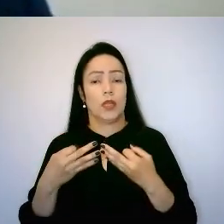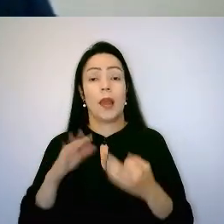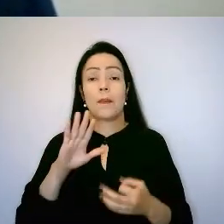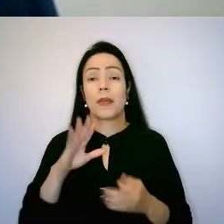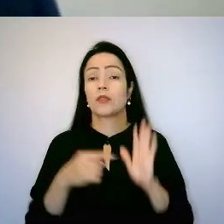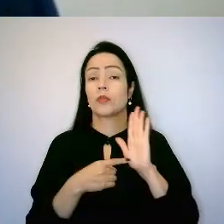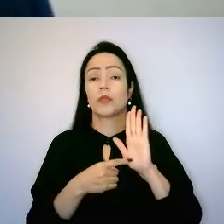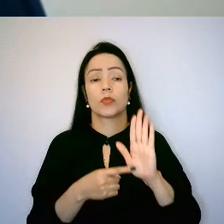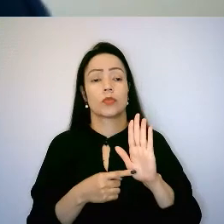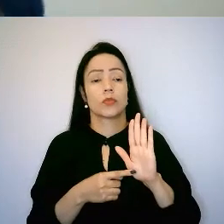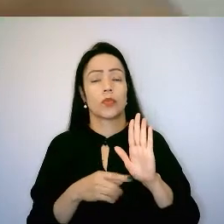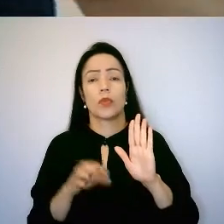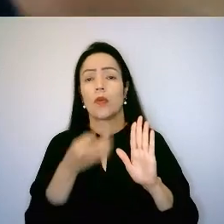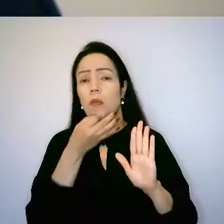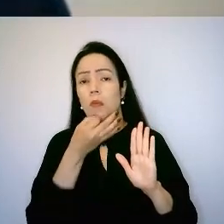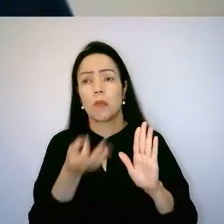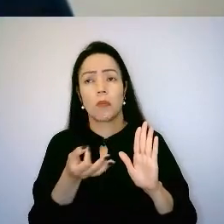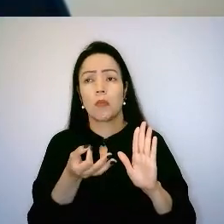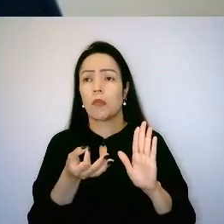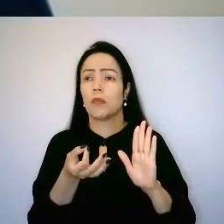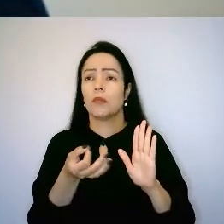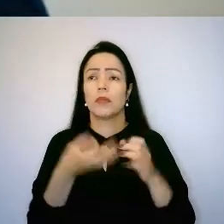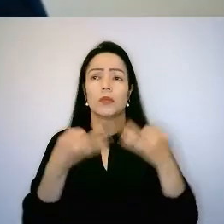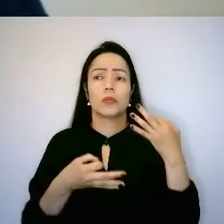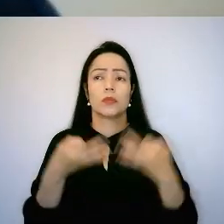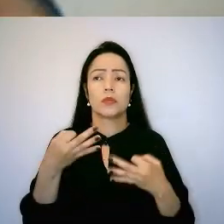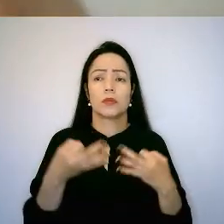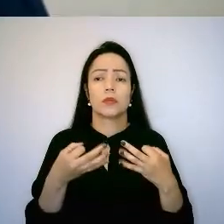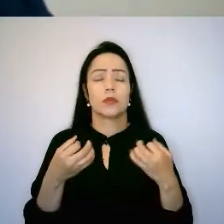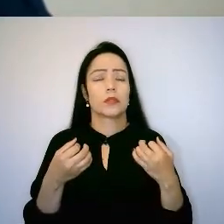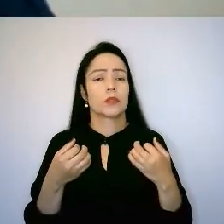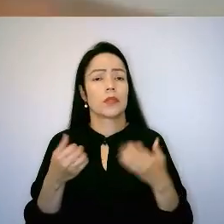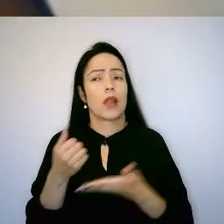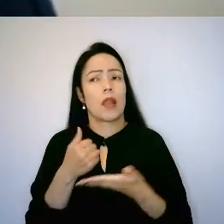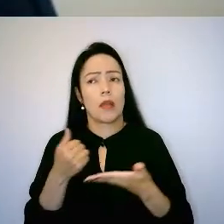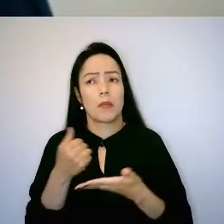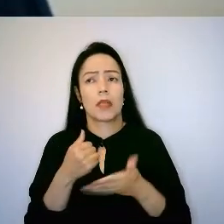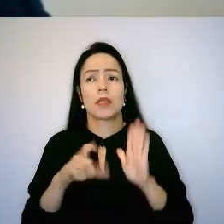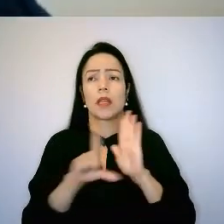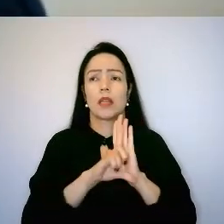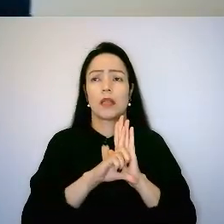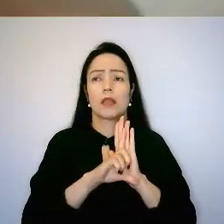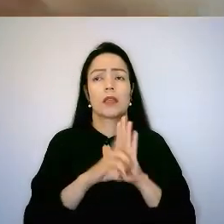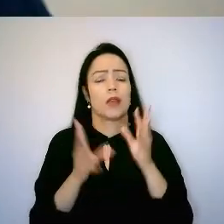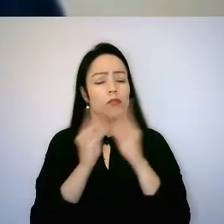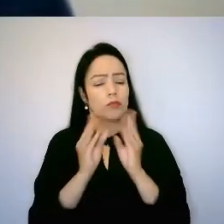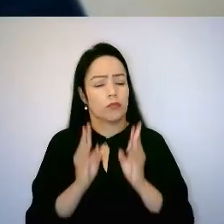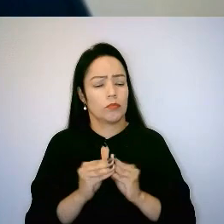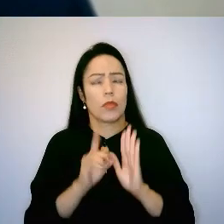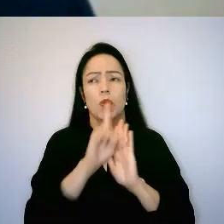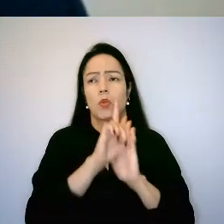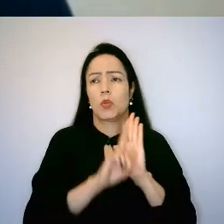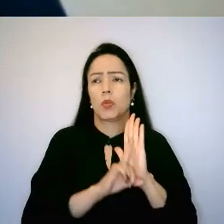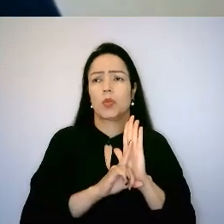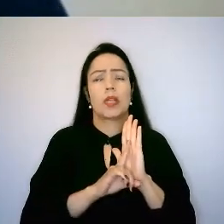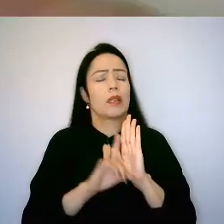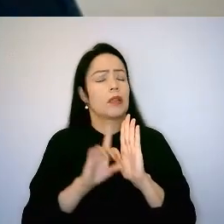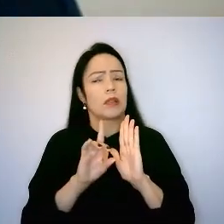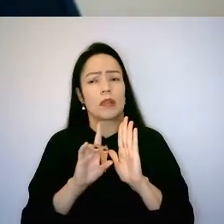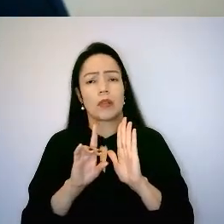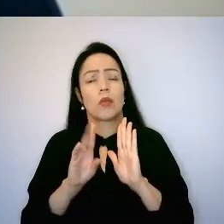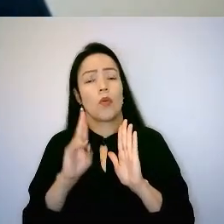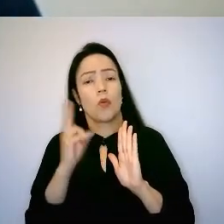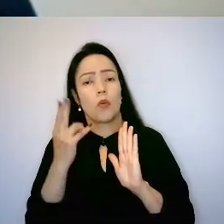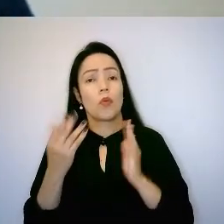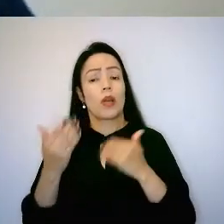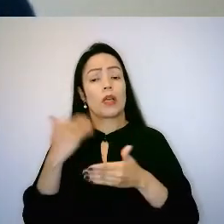de qualquer argumento jurídico seja com base em dispositivos legais insumos em doutrina ou mesmo precedente desta corte ou